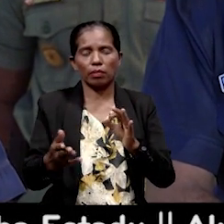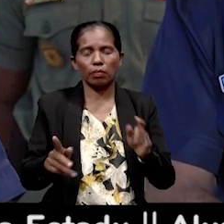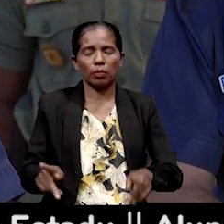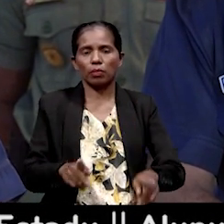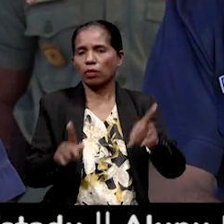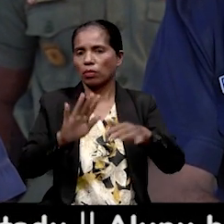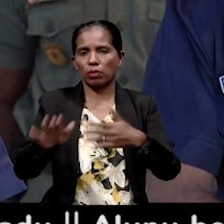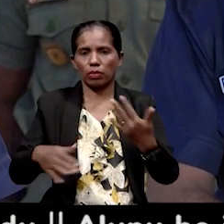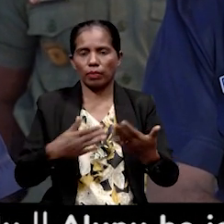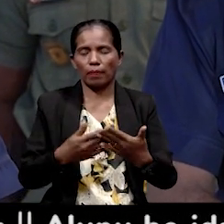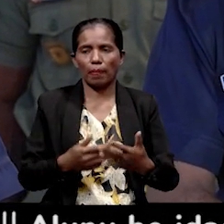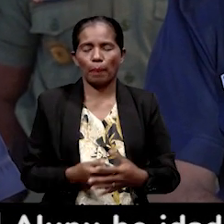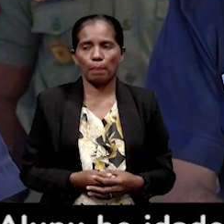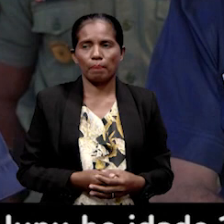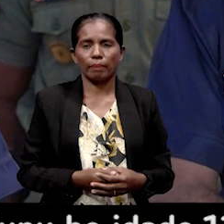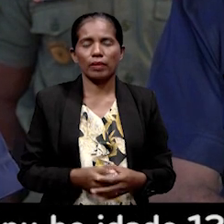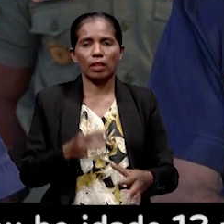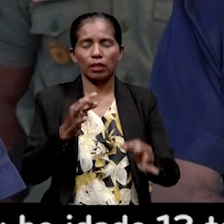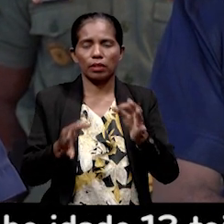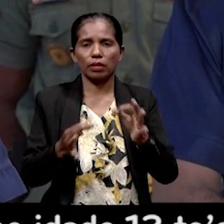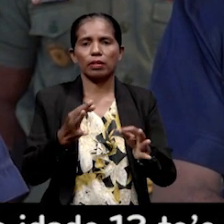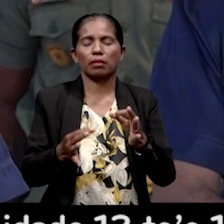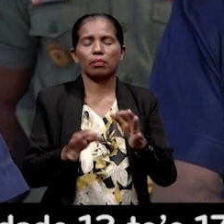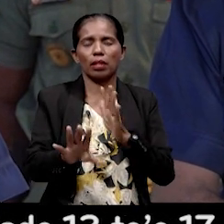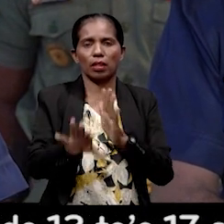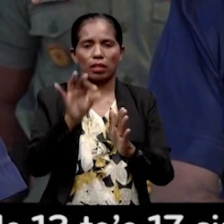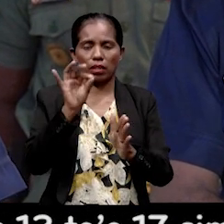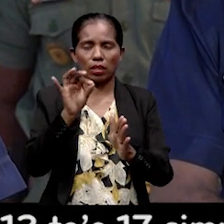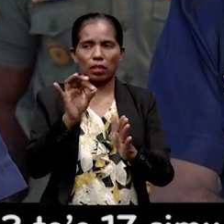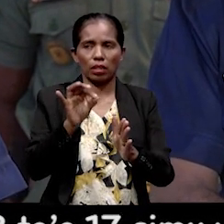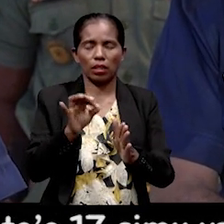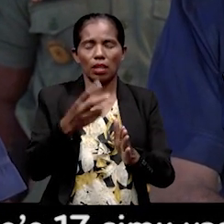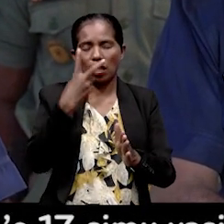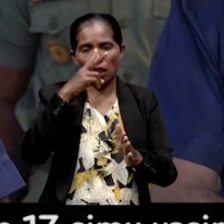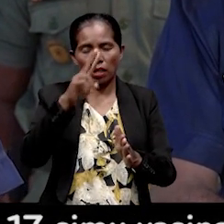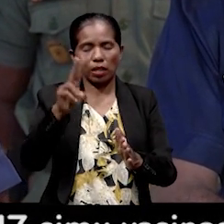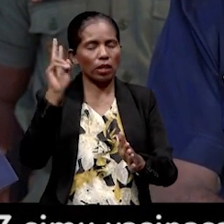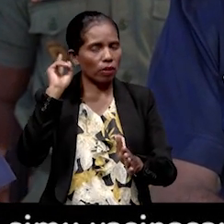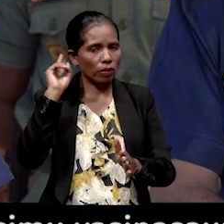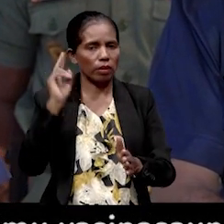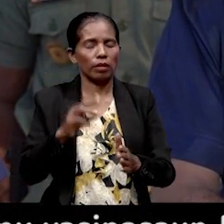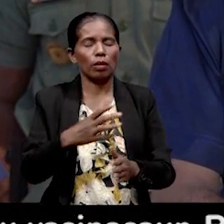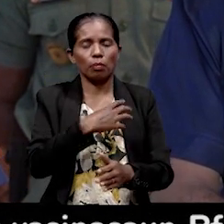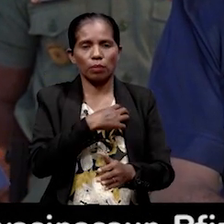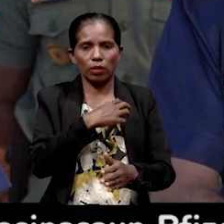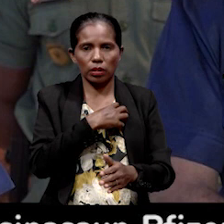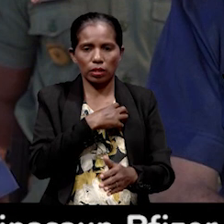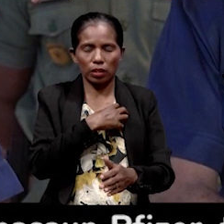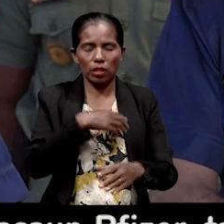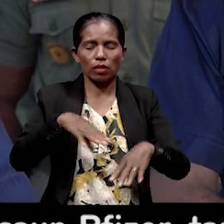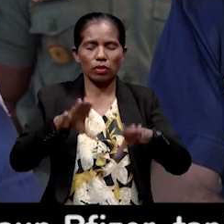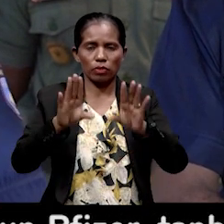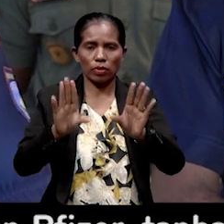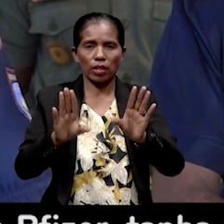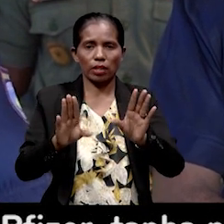todo. Se maca, ele tem que acompanhar o Rona de Ancatac Pentel, Balu, para o foguete, ele